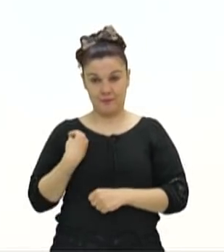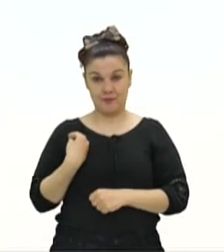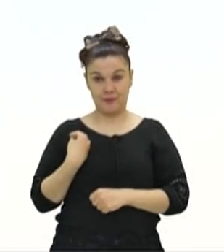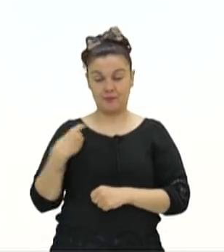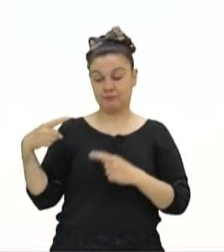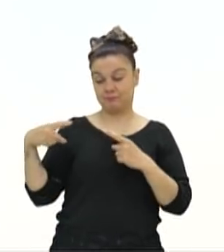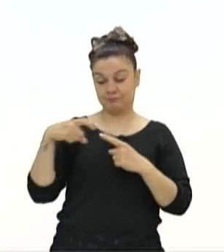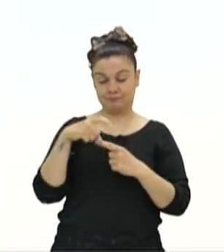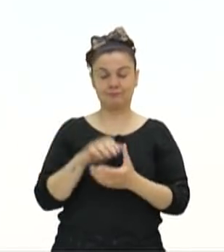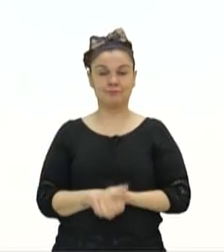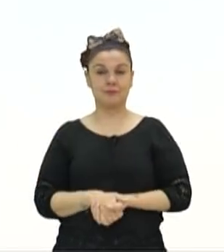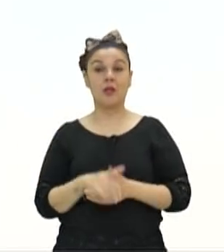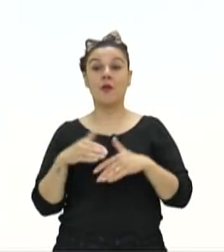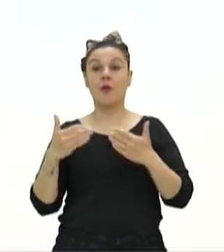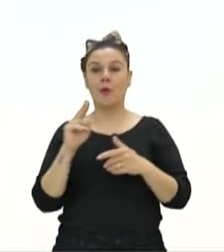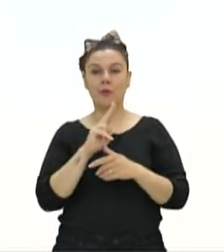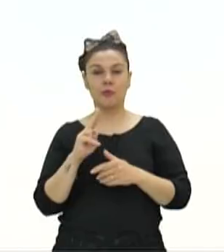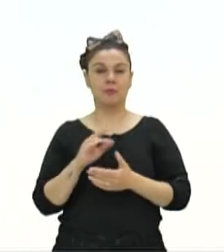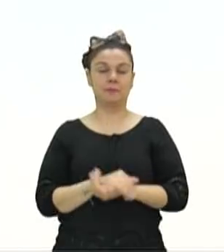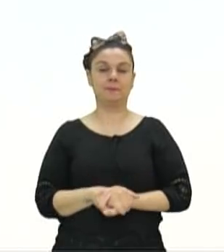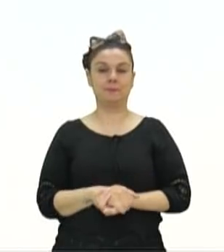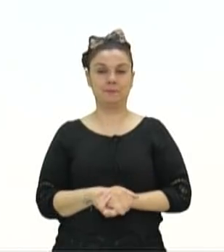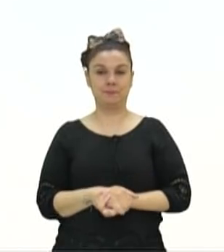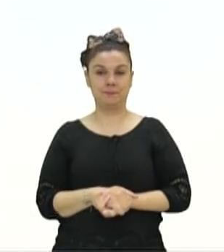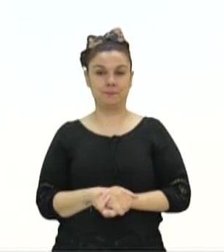dos espermatozoides. Que glândula é essa?